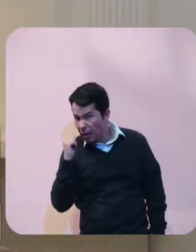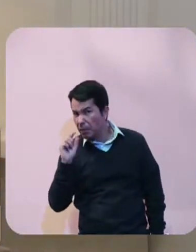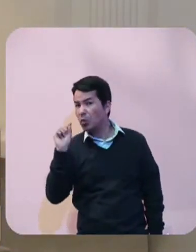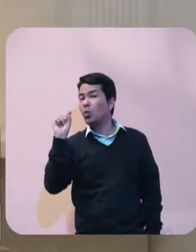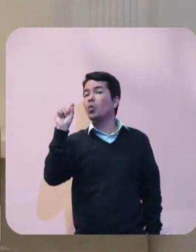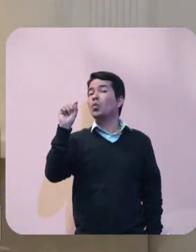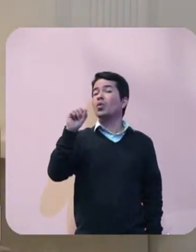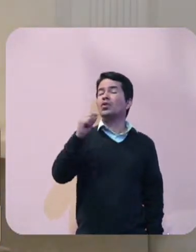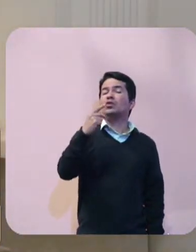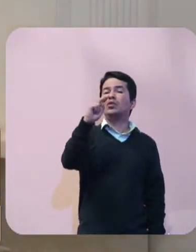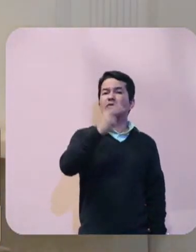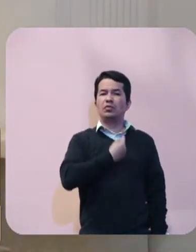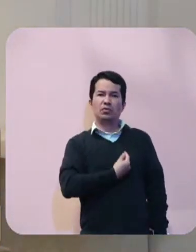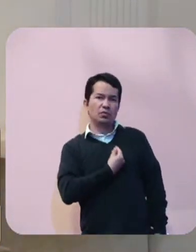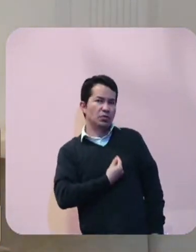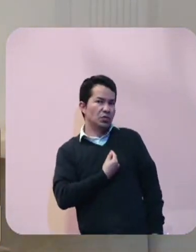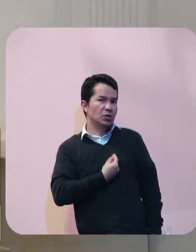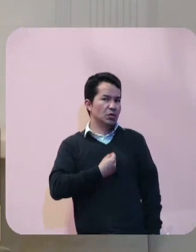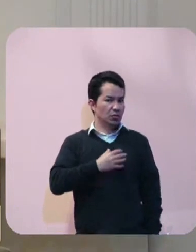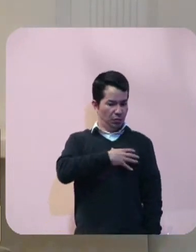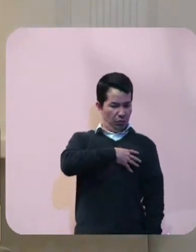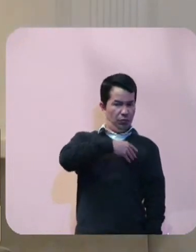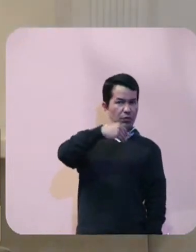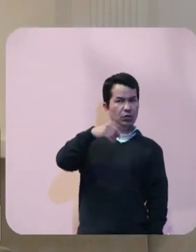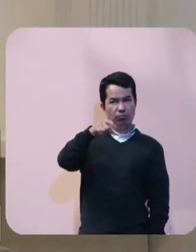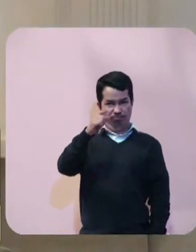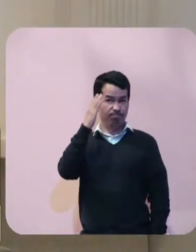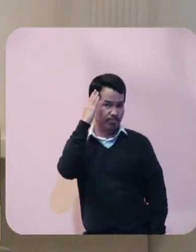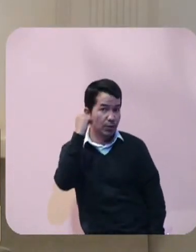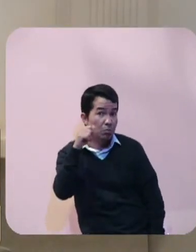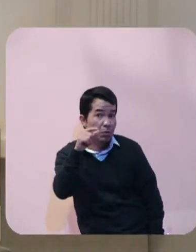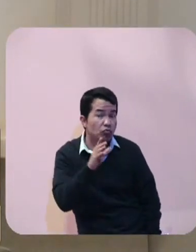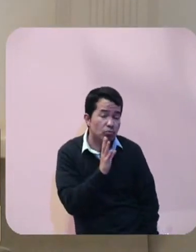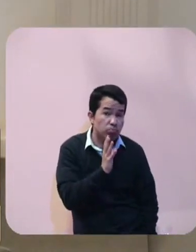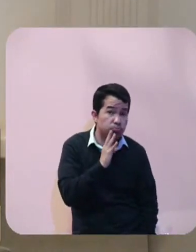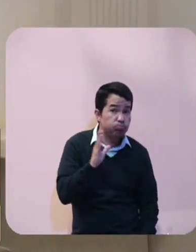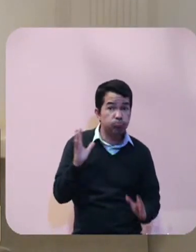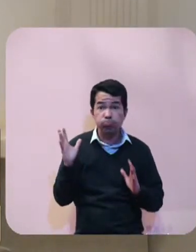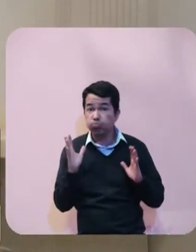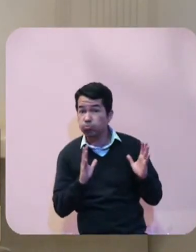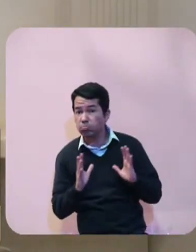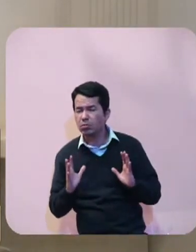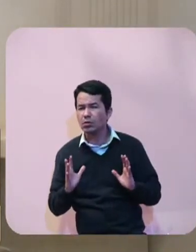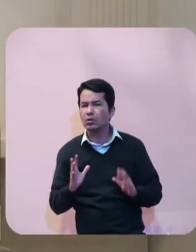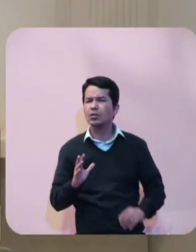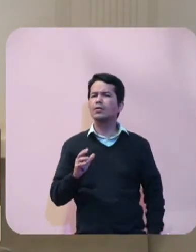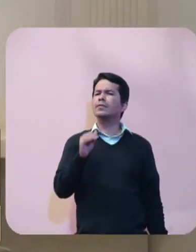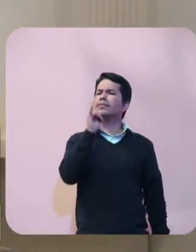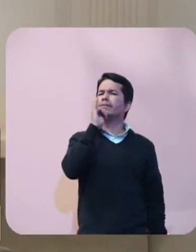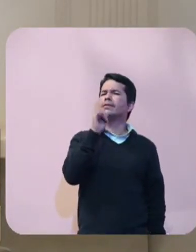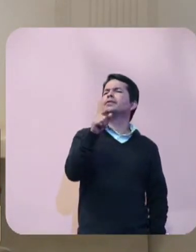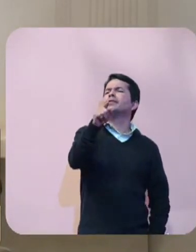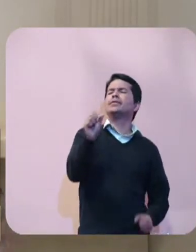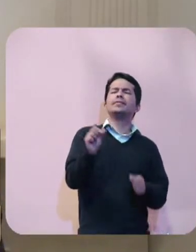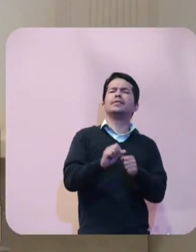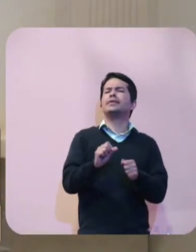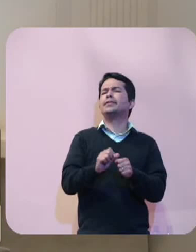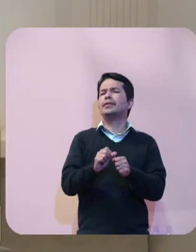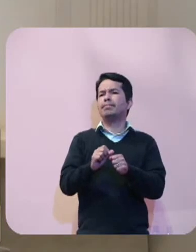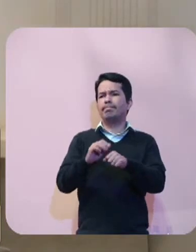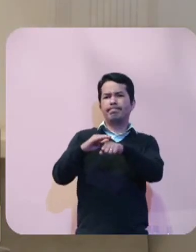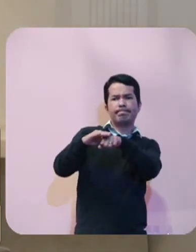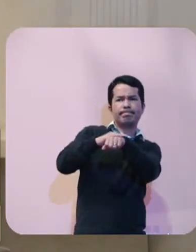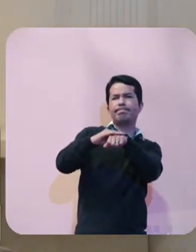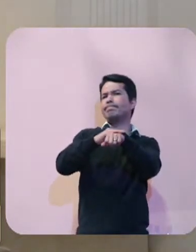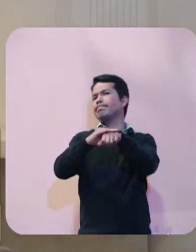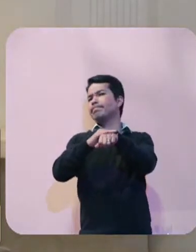tem tratado? O que você tem feito para que ele possa se sentir aberto e abrir o seu